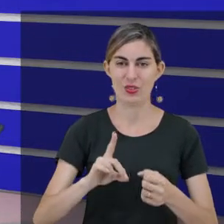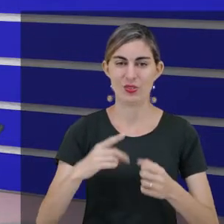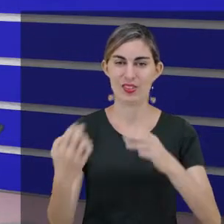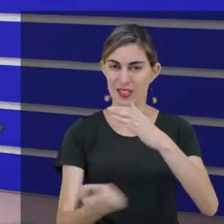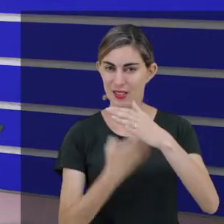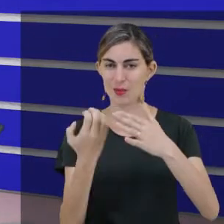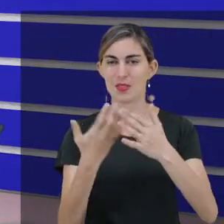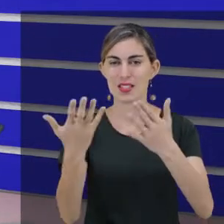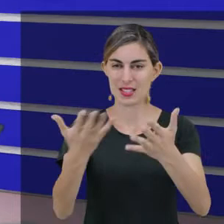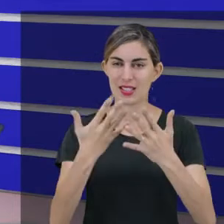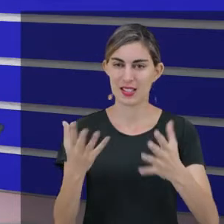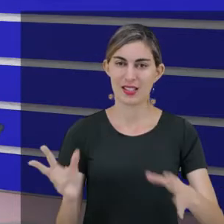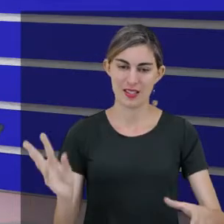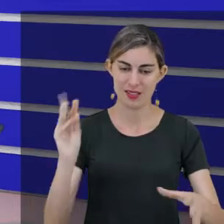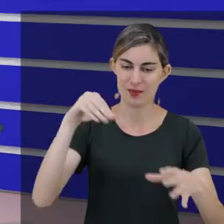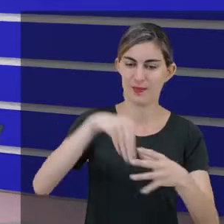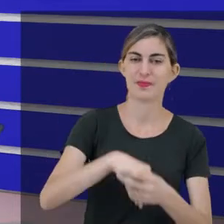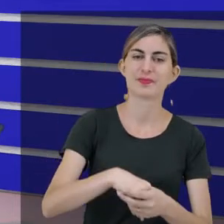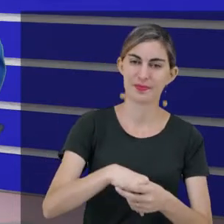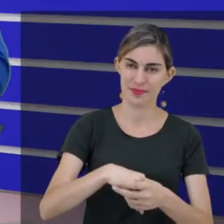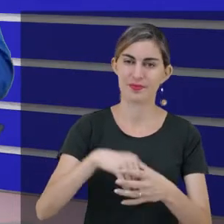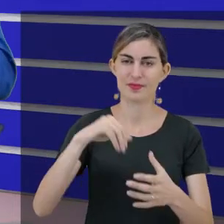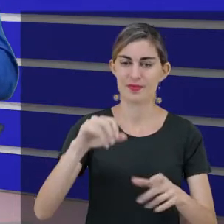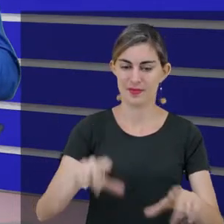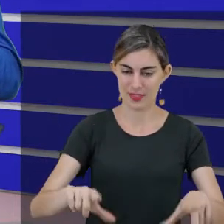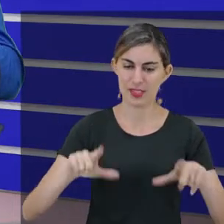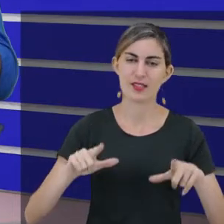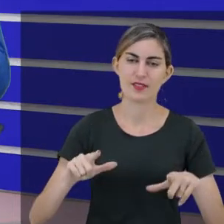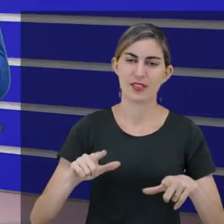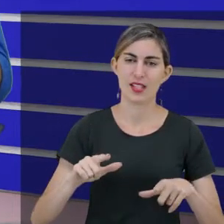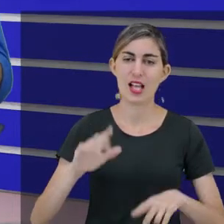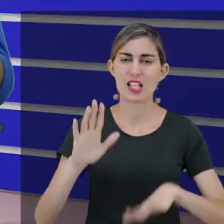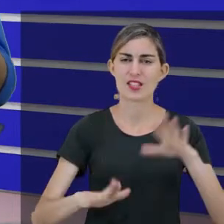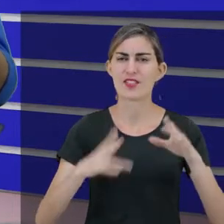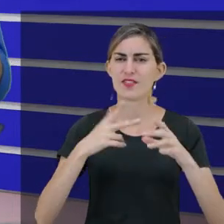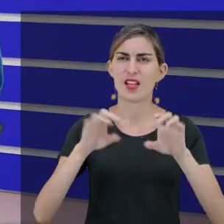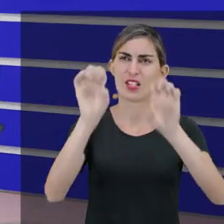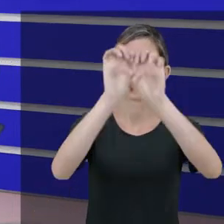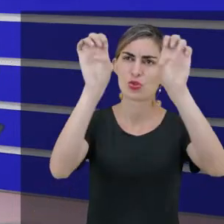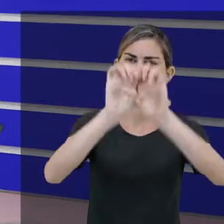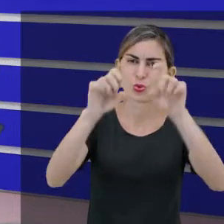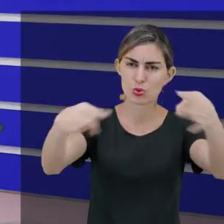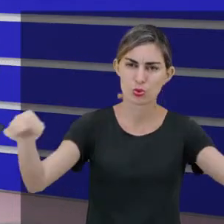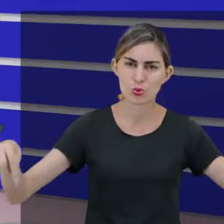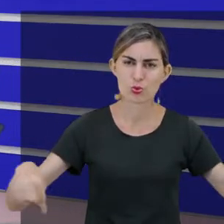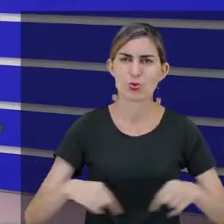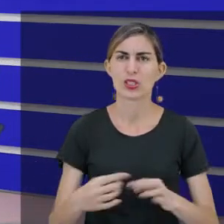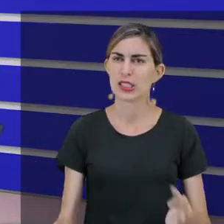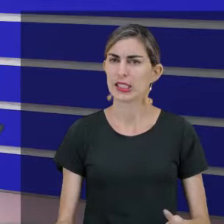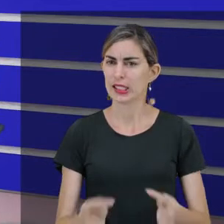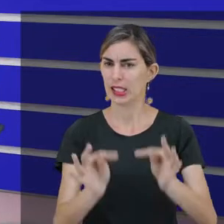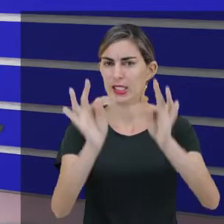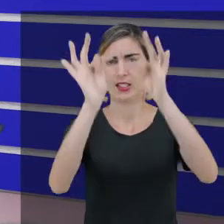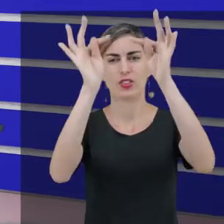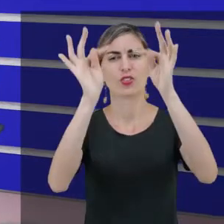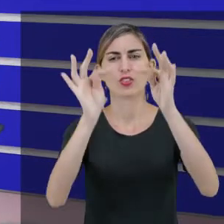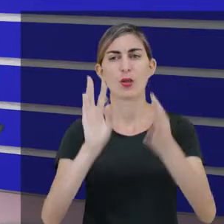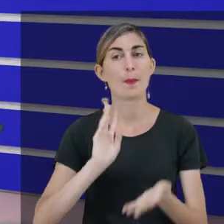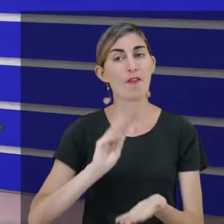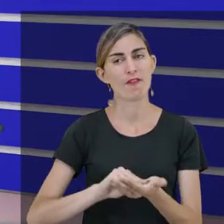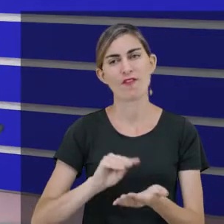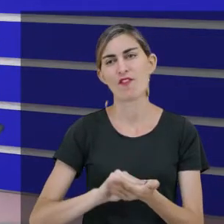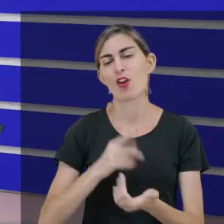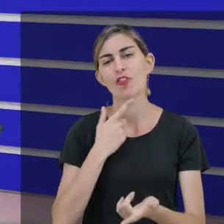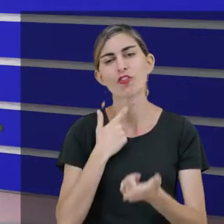implementar esses requisitos. Muita gente fala, né, de infraestrutura, muita gente fala de tecnologia, eu falo de vontade. Então,